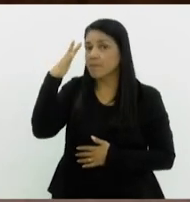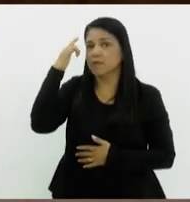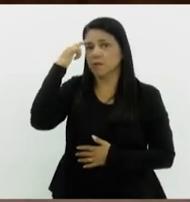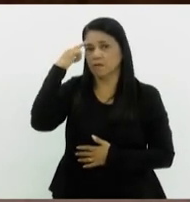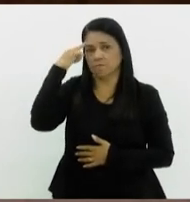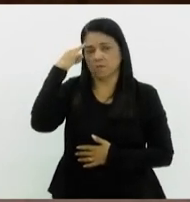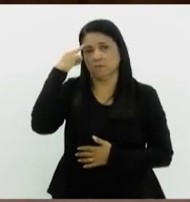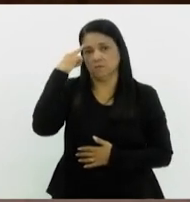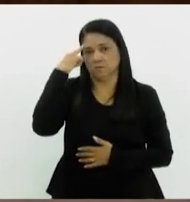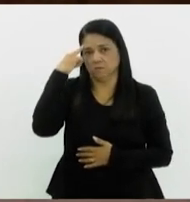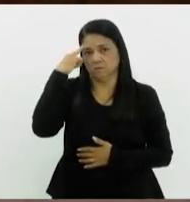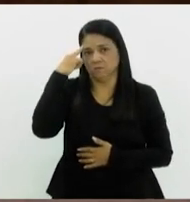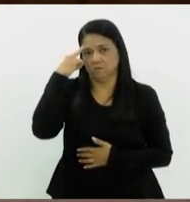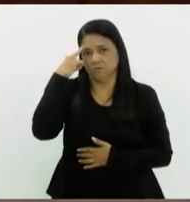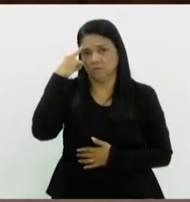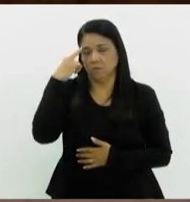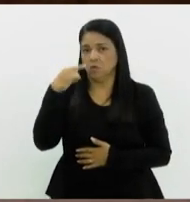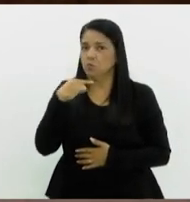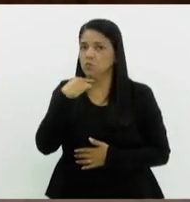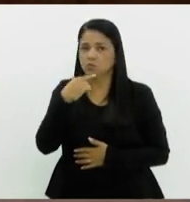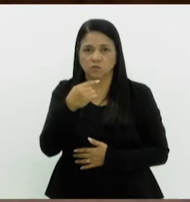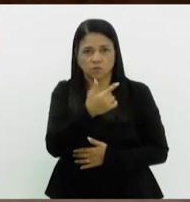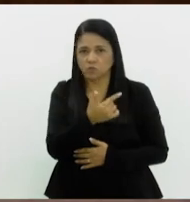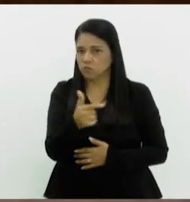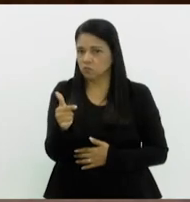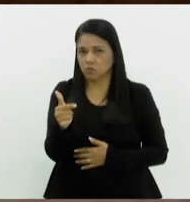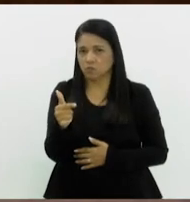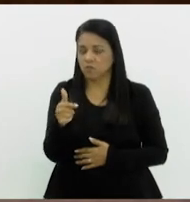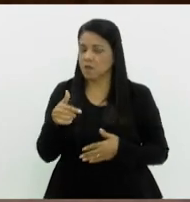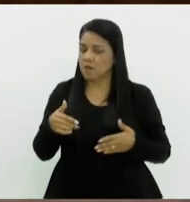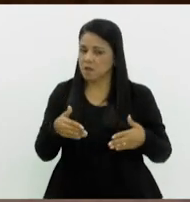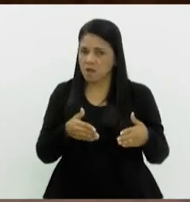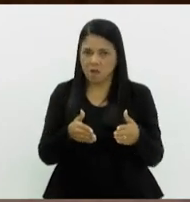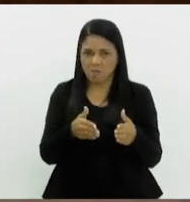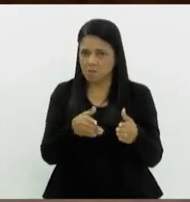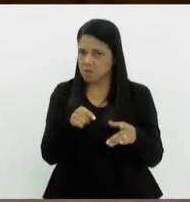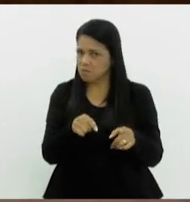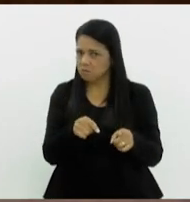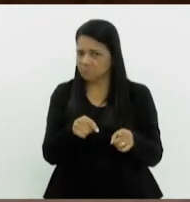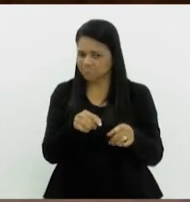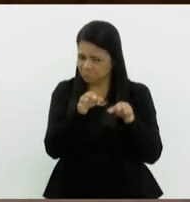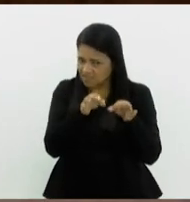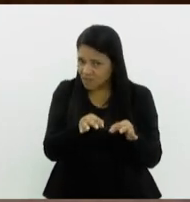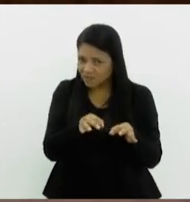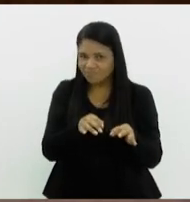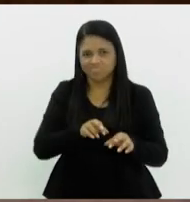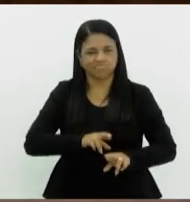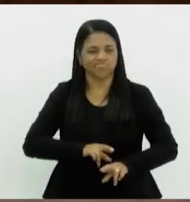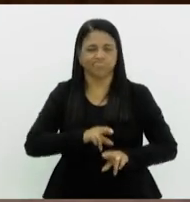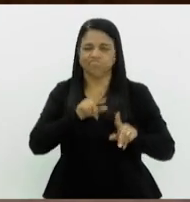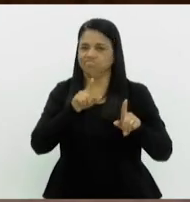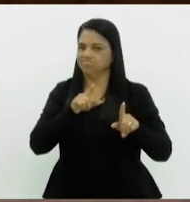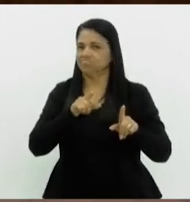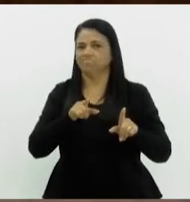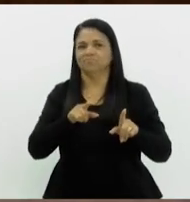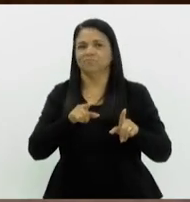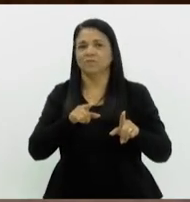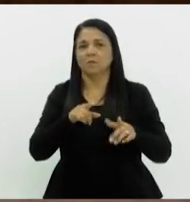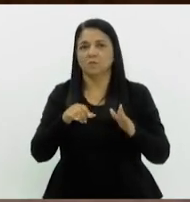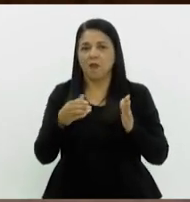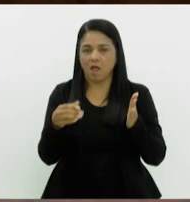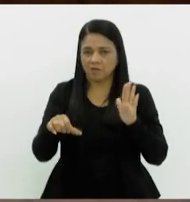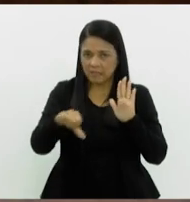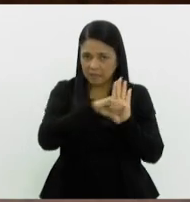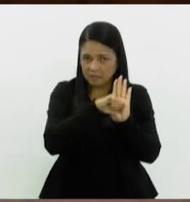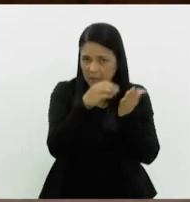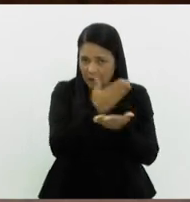não tenho dúvida que esse aqui não é o caminho para nós acabarmos com a criminalidade no estado do